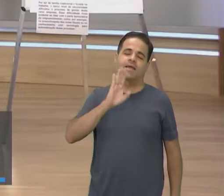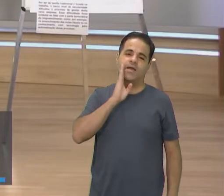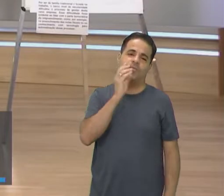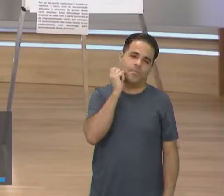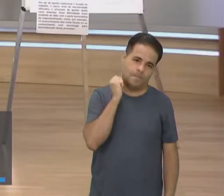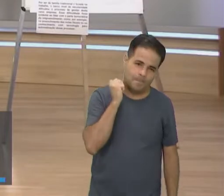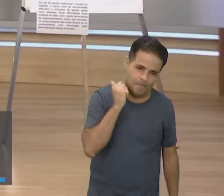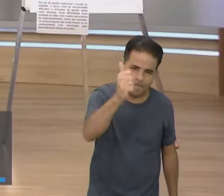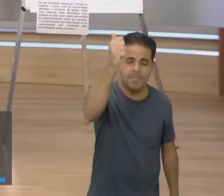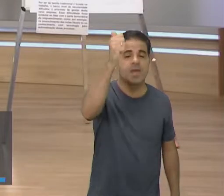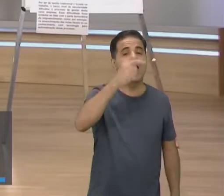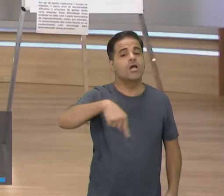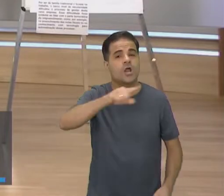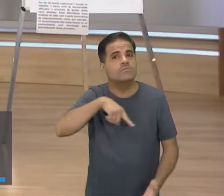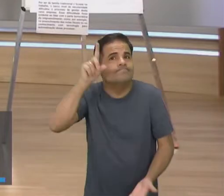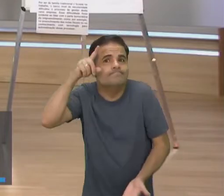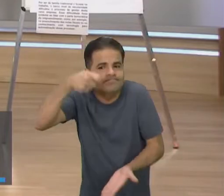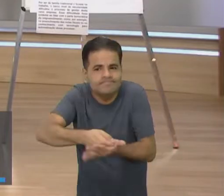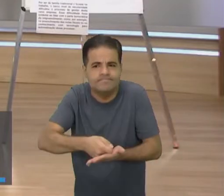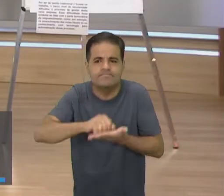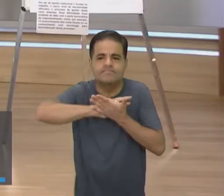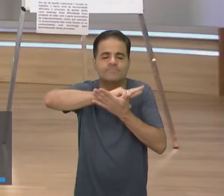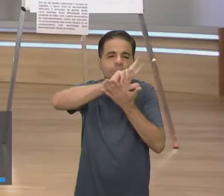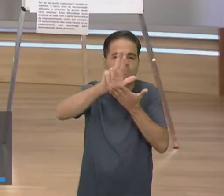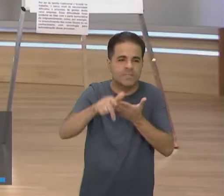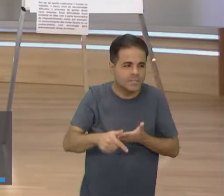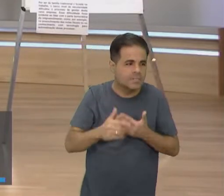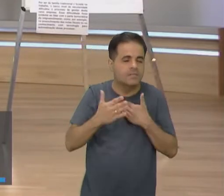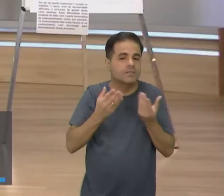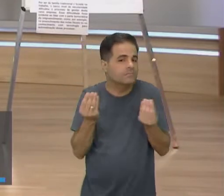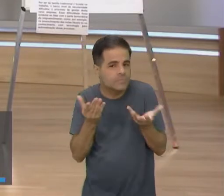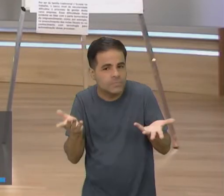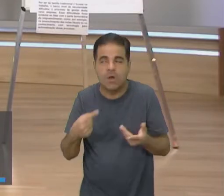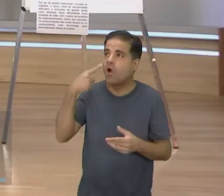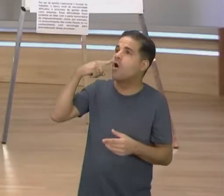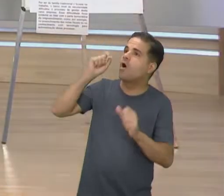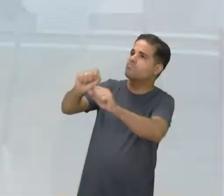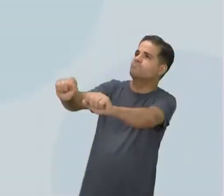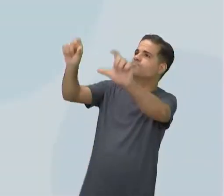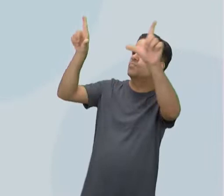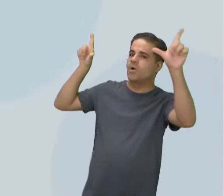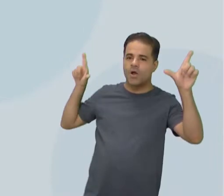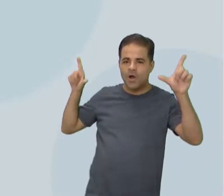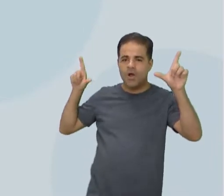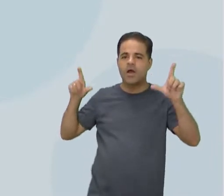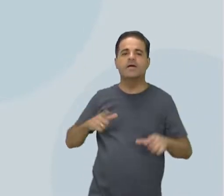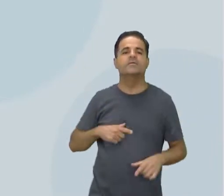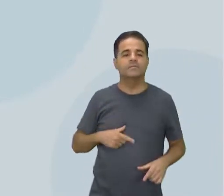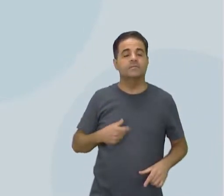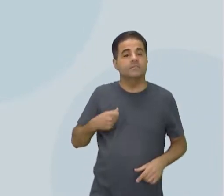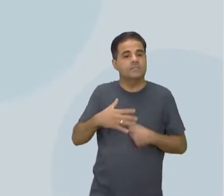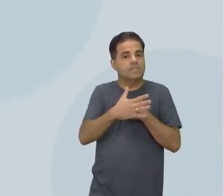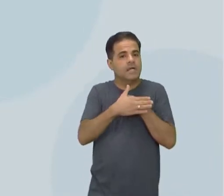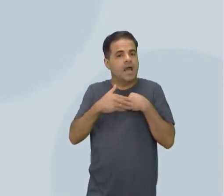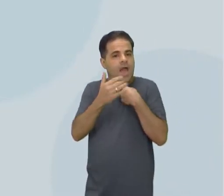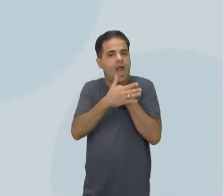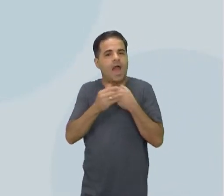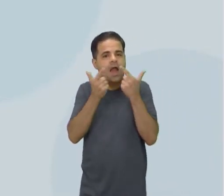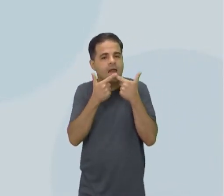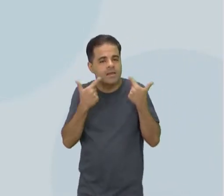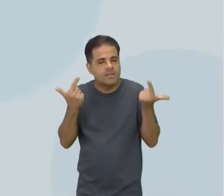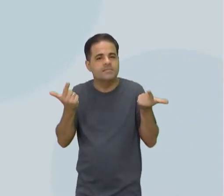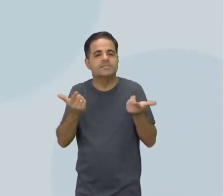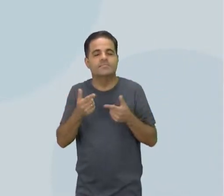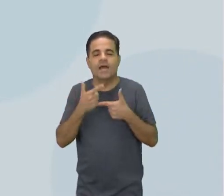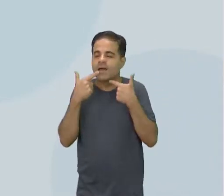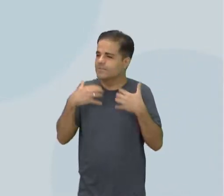bem. E aí a gente definiu algumas características de um empreendedor. De olho na tela, olha lá, ele tem que ter carisma, Legal. Né?